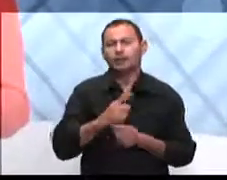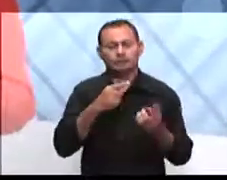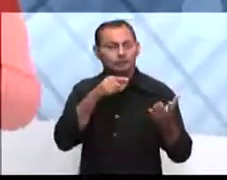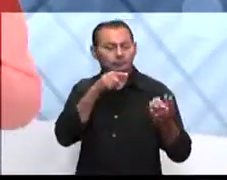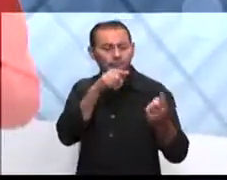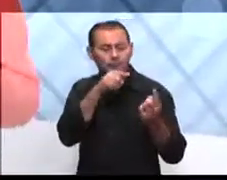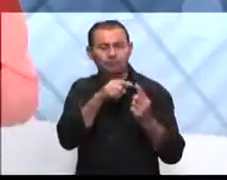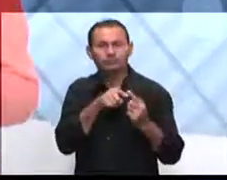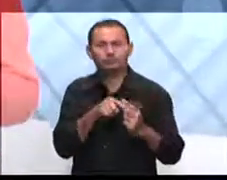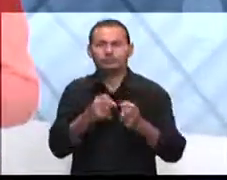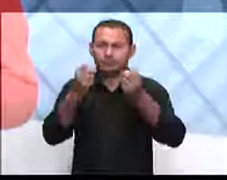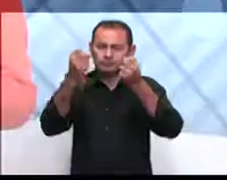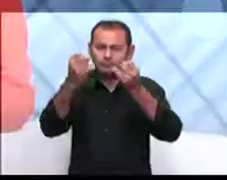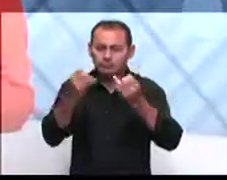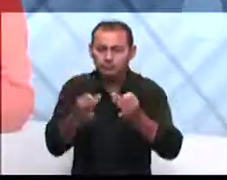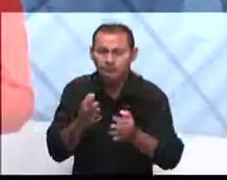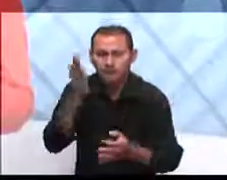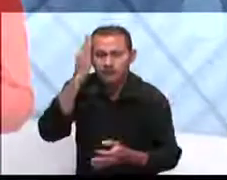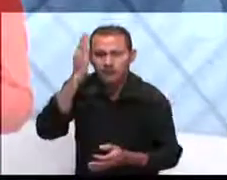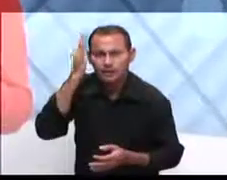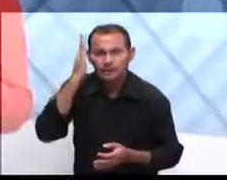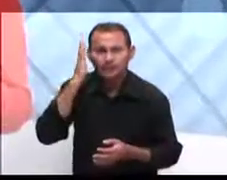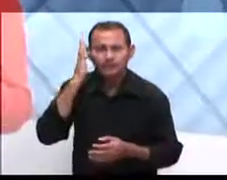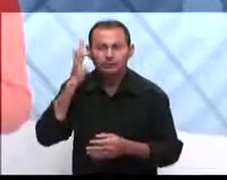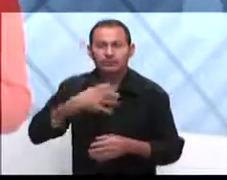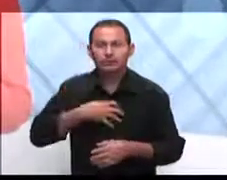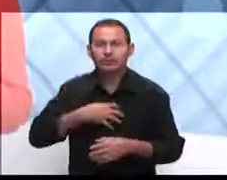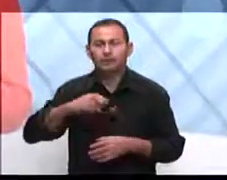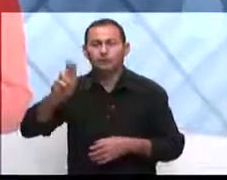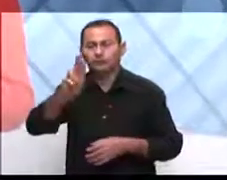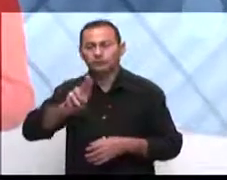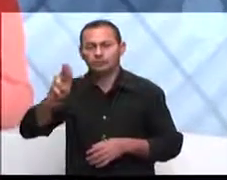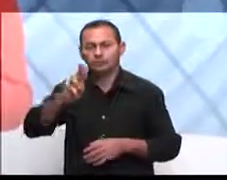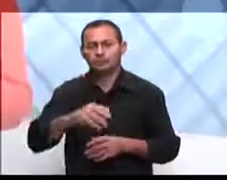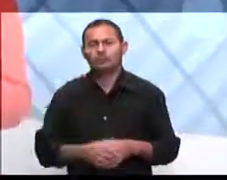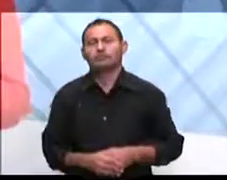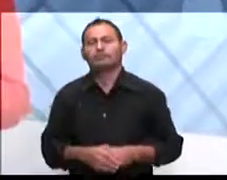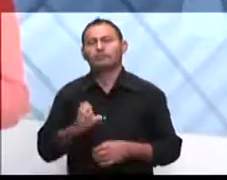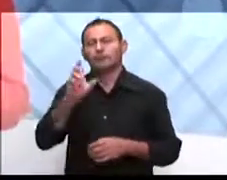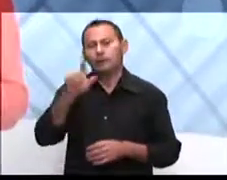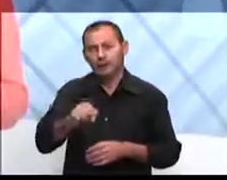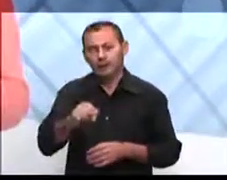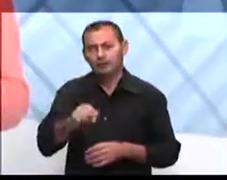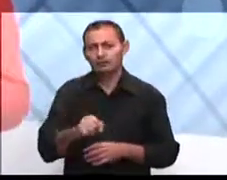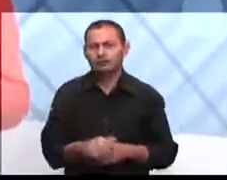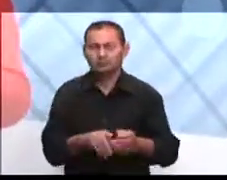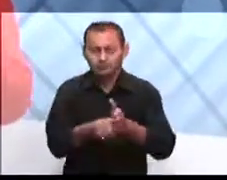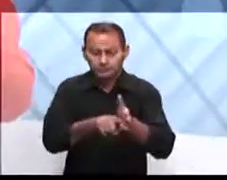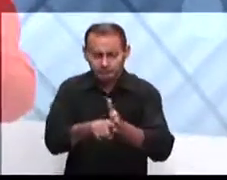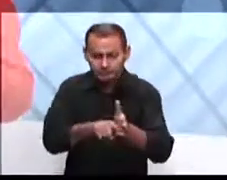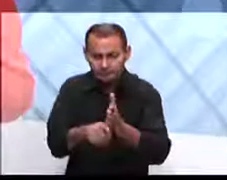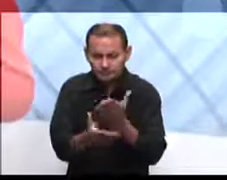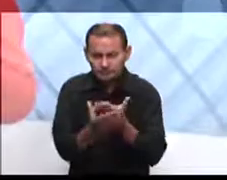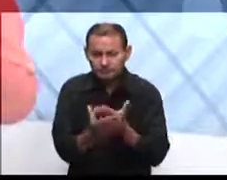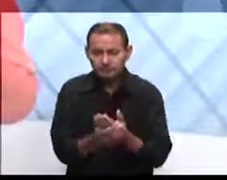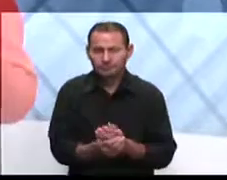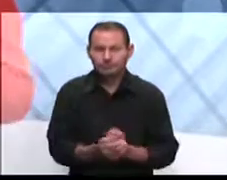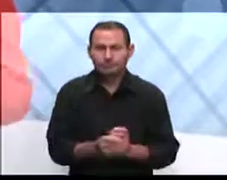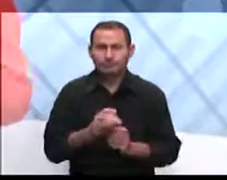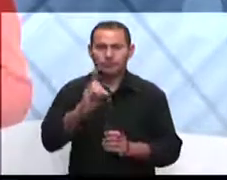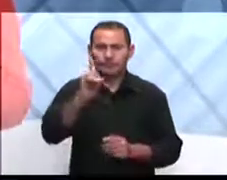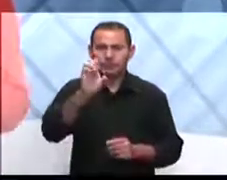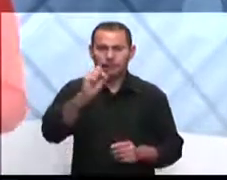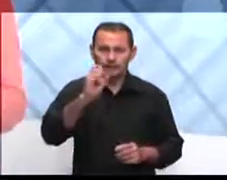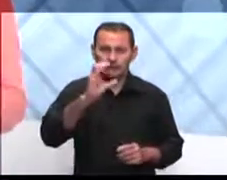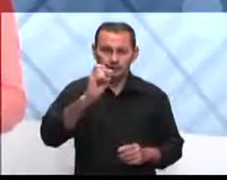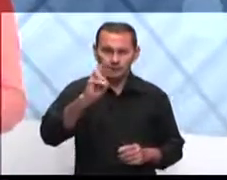função descrever e identificar o perfil do consumidor. Ele é, então, uma pesquisa